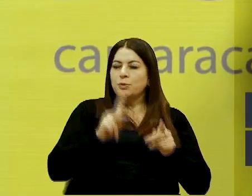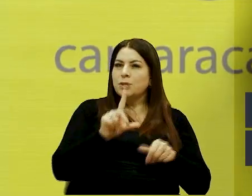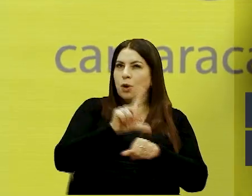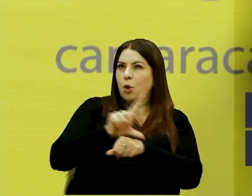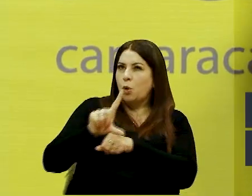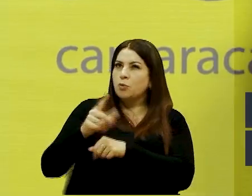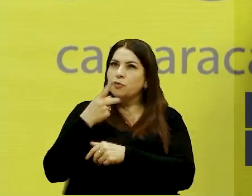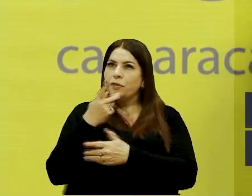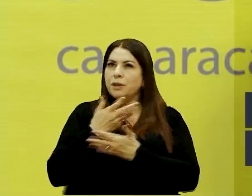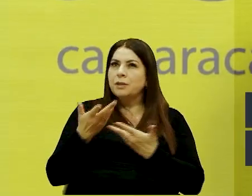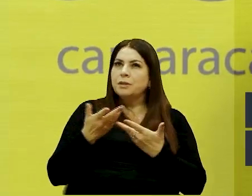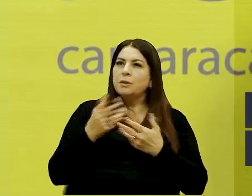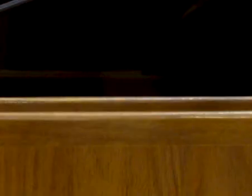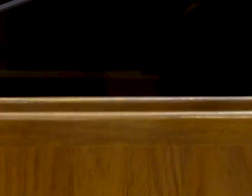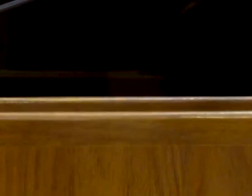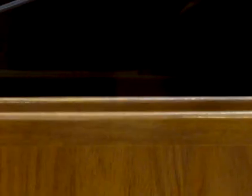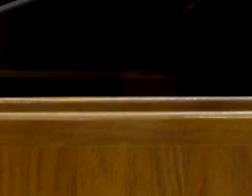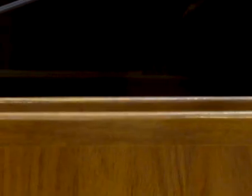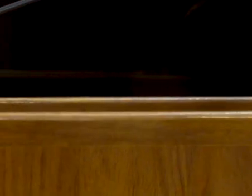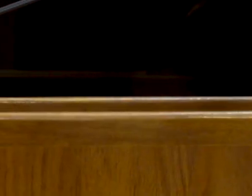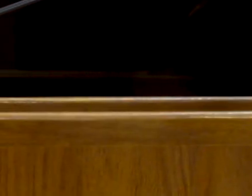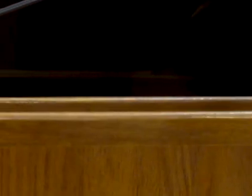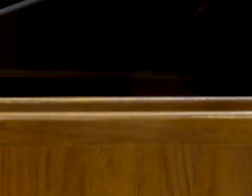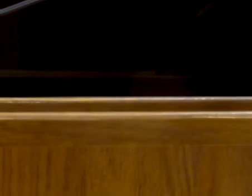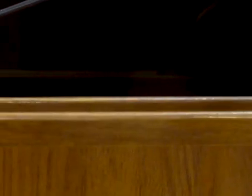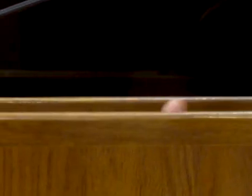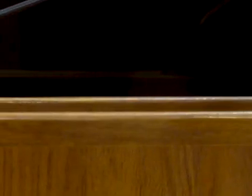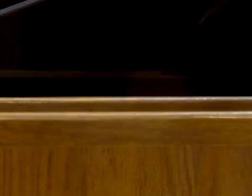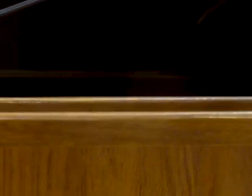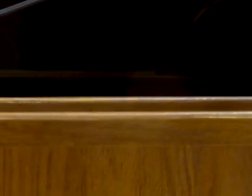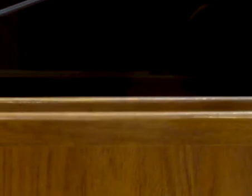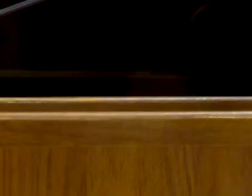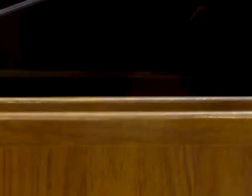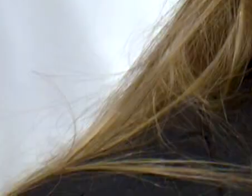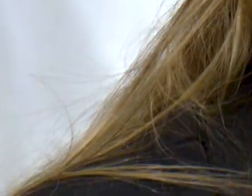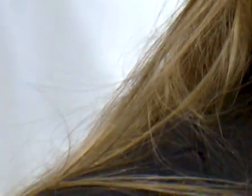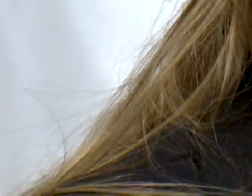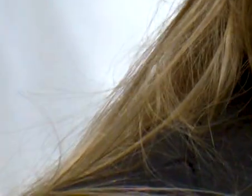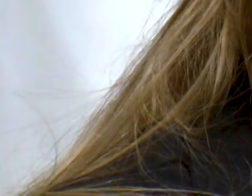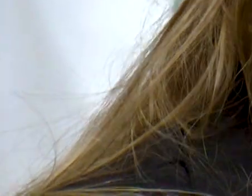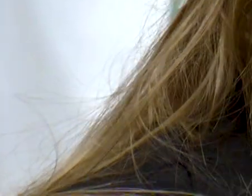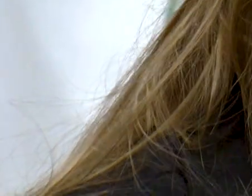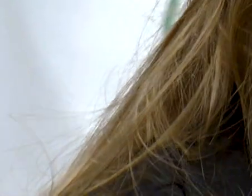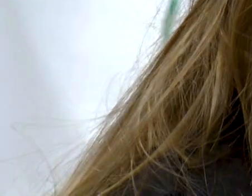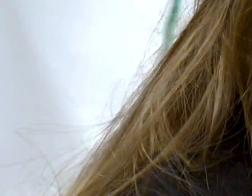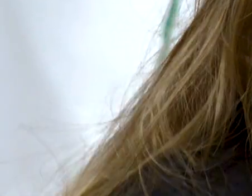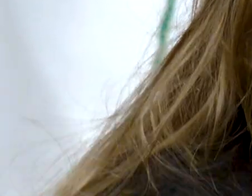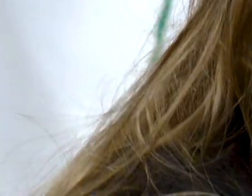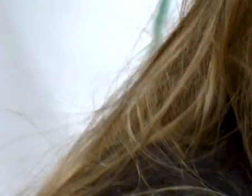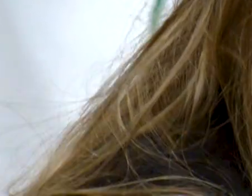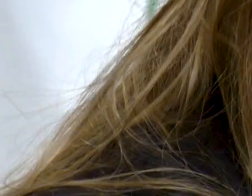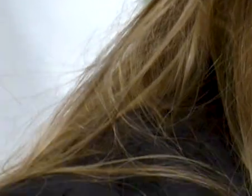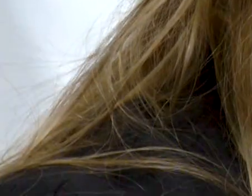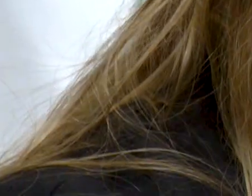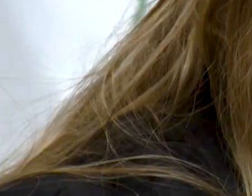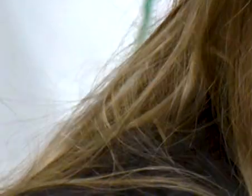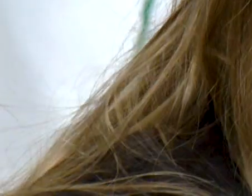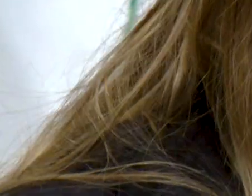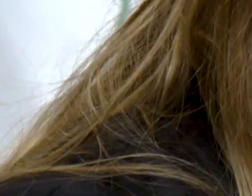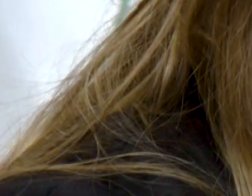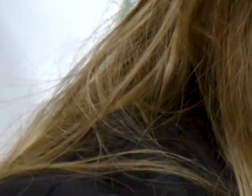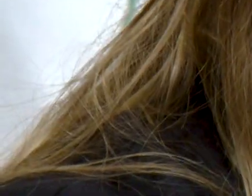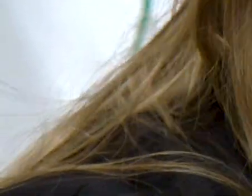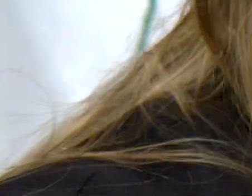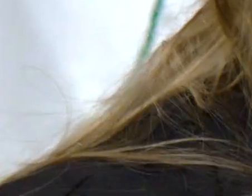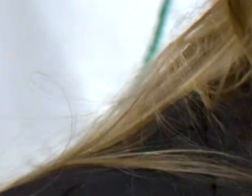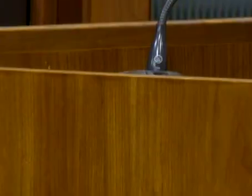pessoas falando, né, da beleza da obra. A vereadora Sandra Boneto usou a tribuna para agradecer pela colaboração em prol da